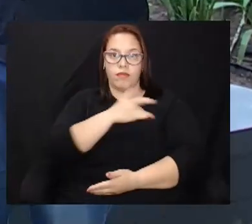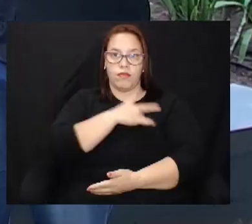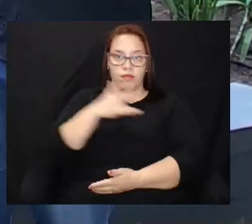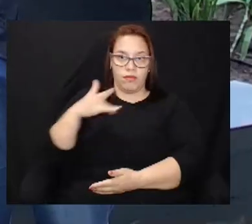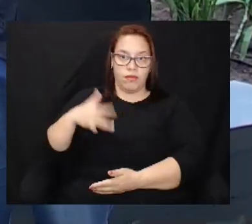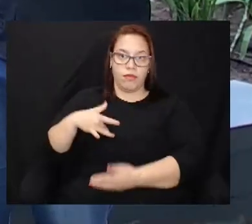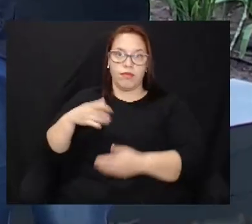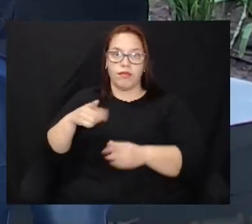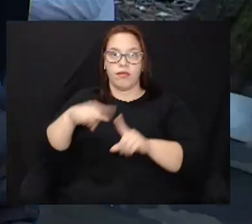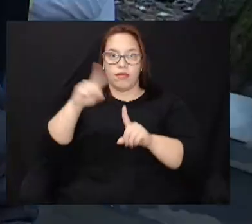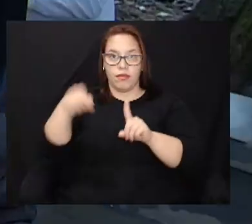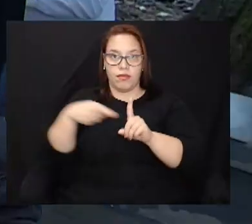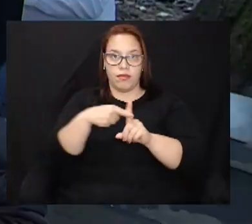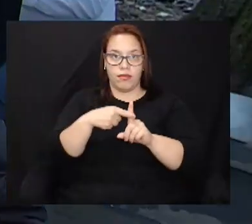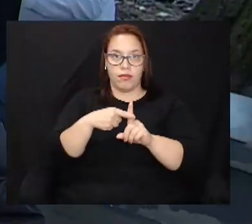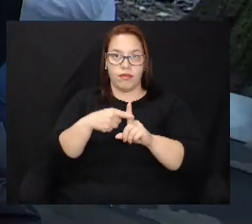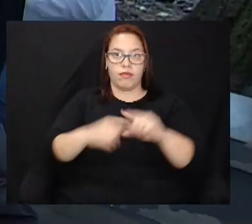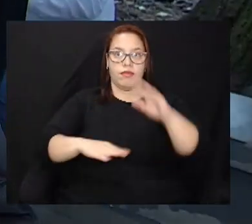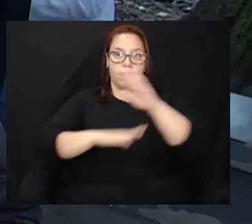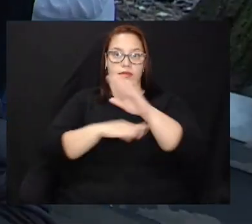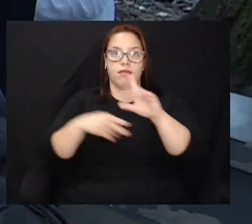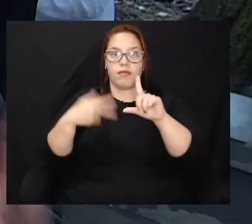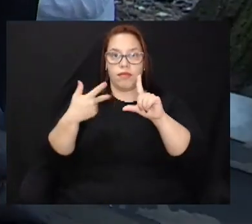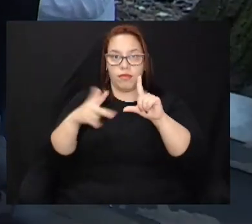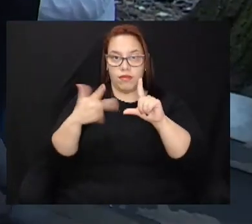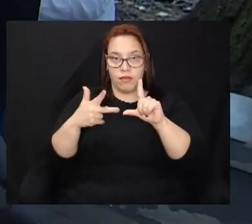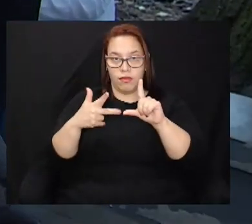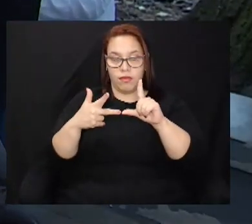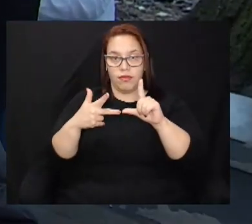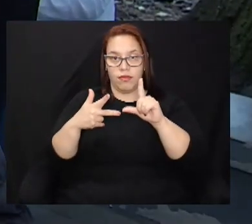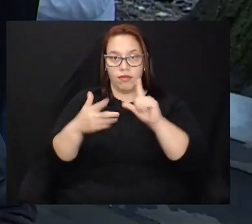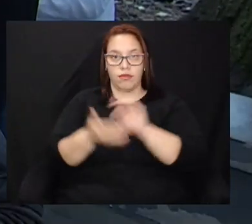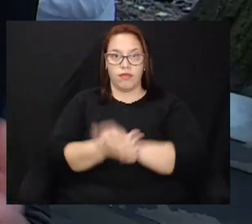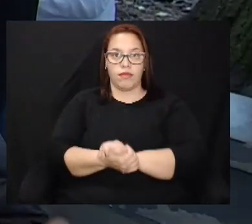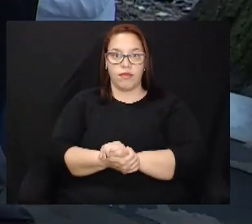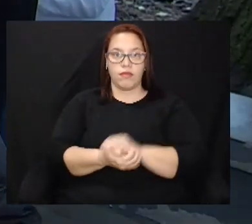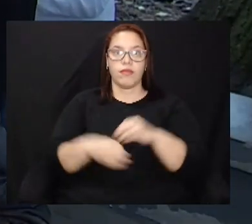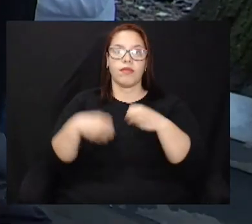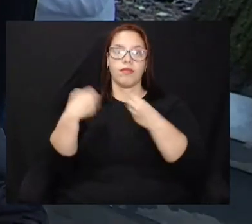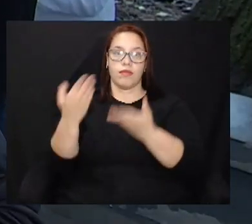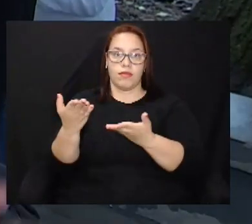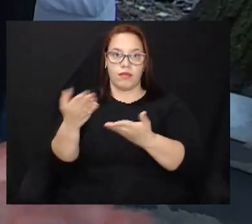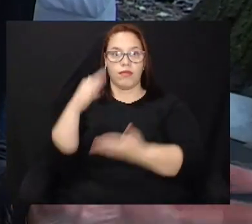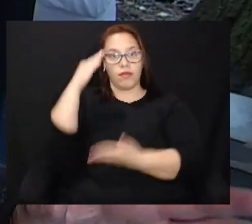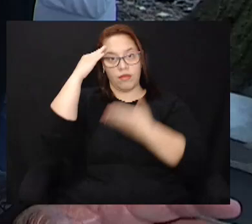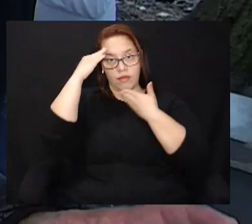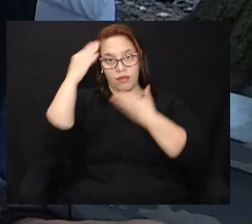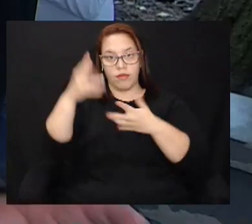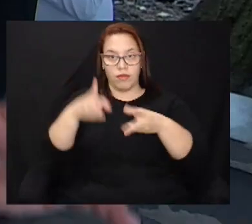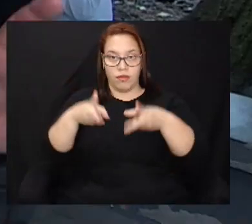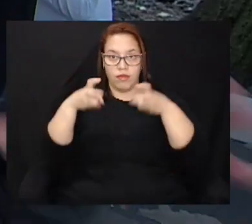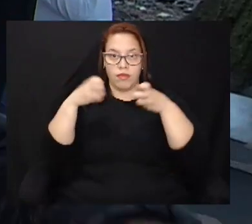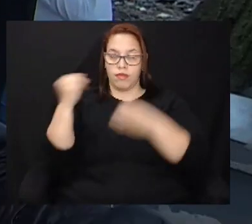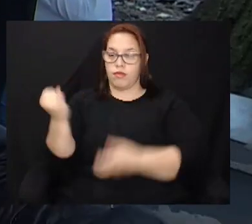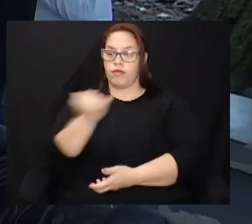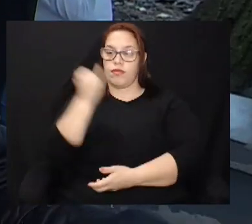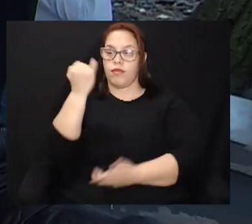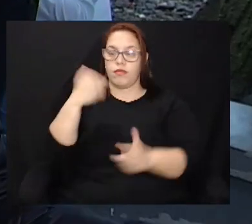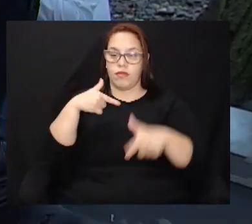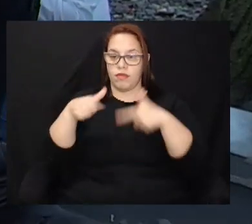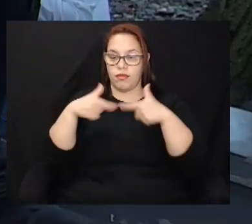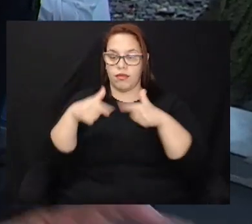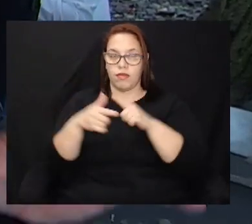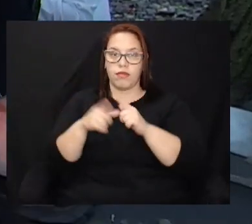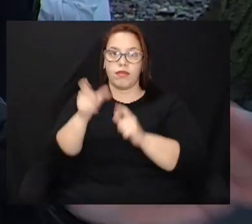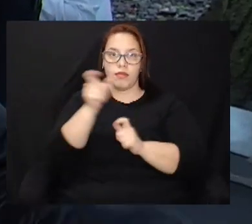na Casa Legislativa. É uma forma da gente dar o nosso agradecimento e reconhecer a importância que tem o trabalho de cada servidor